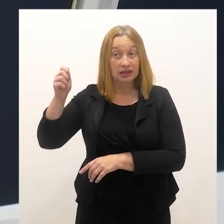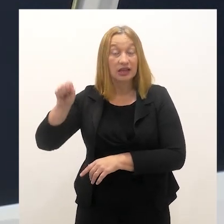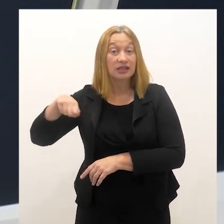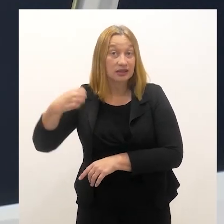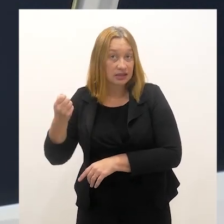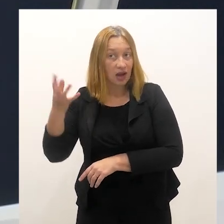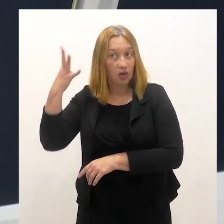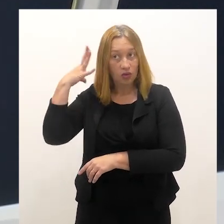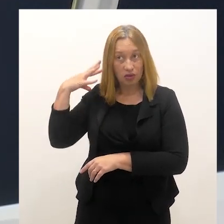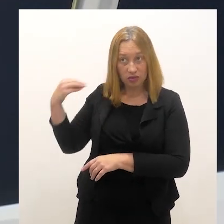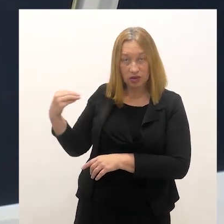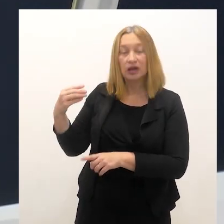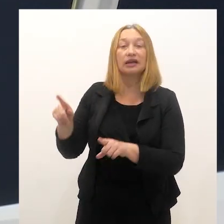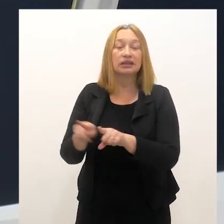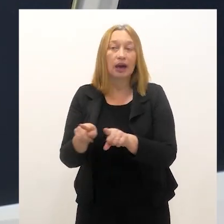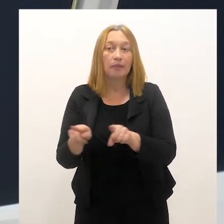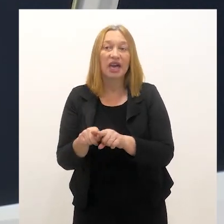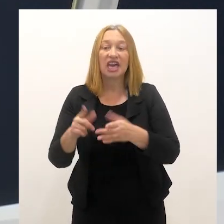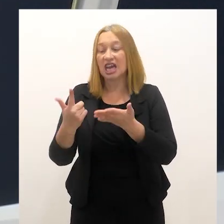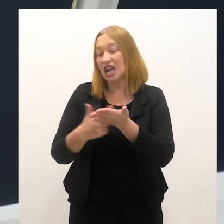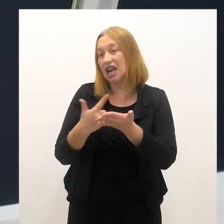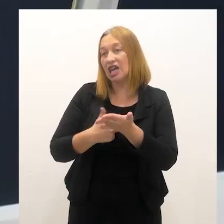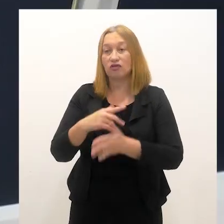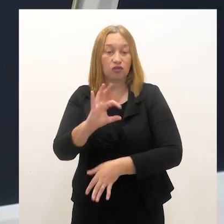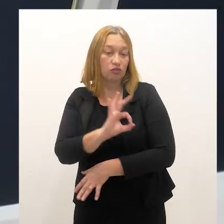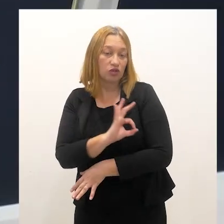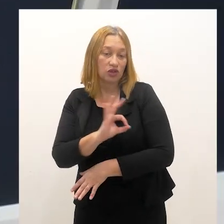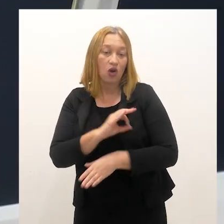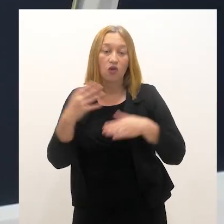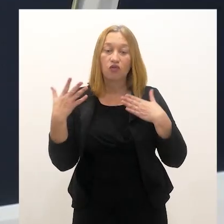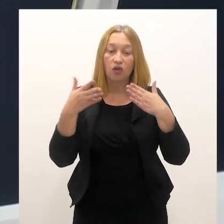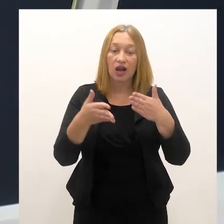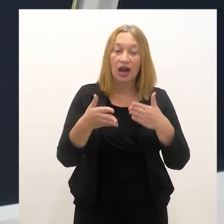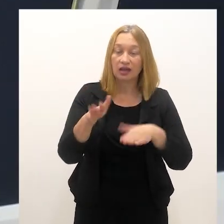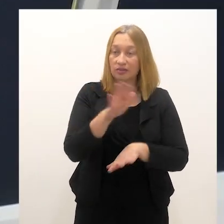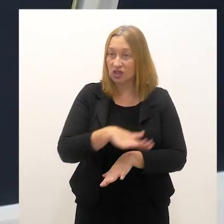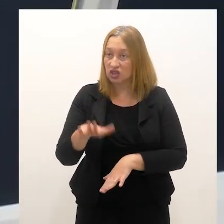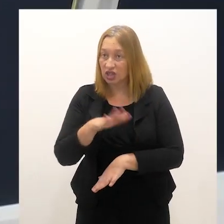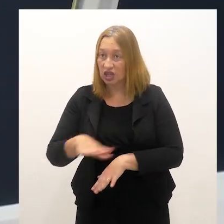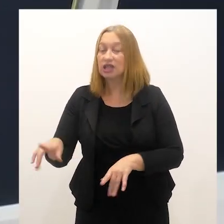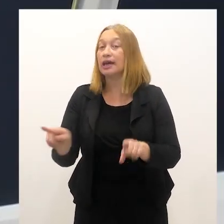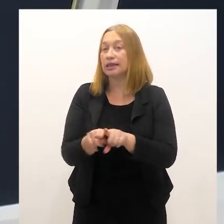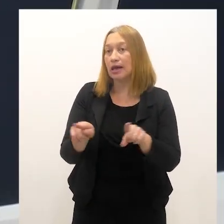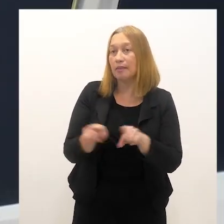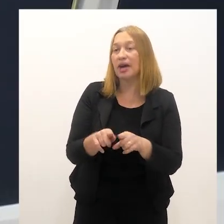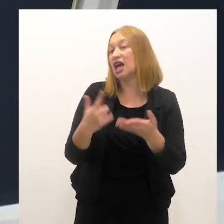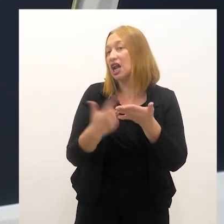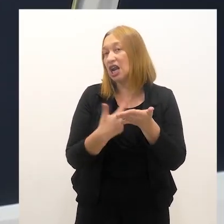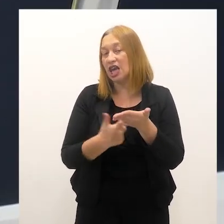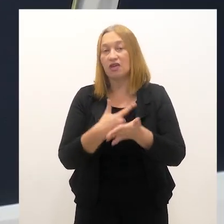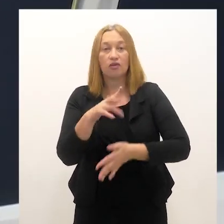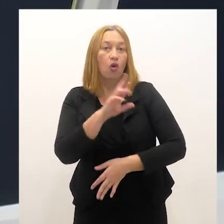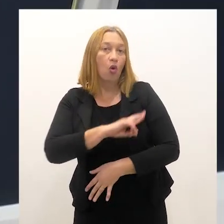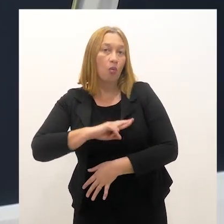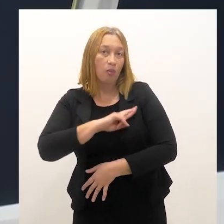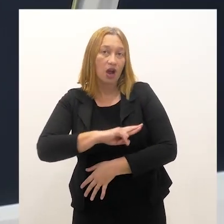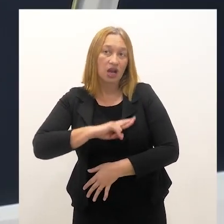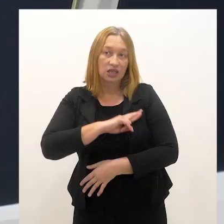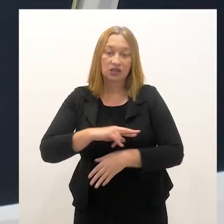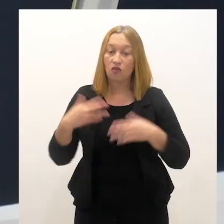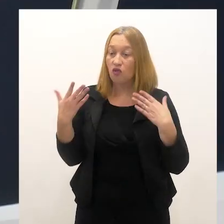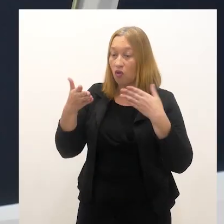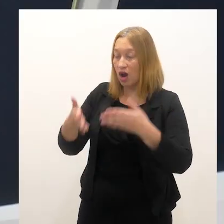assim, para o público infanto-juvenil. Eu me lembro que tinha livros de romance também, voltados para